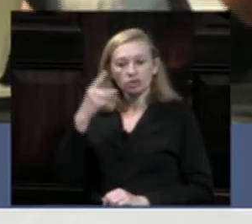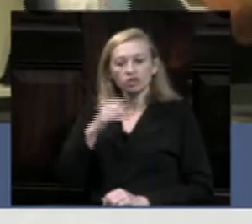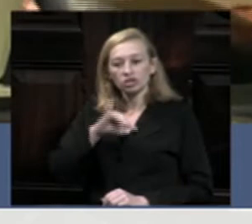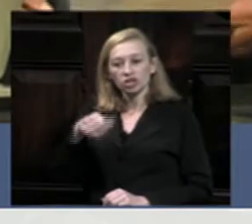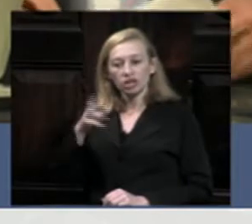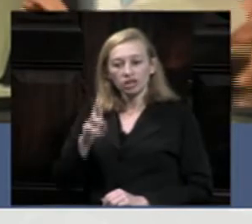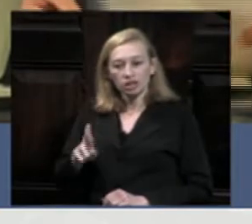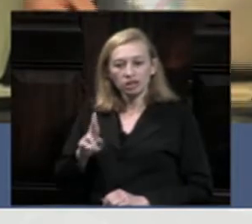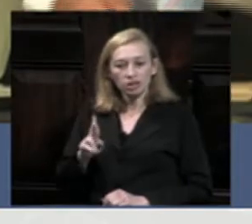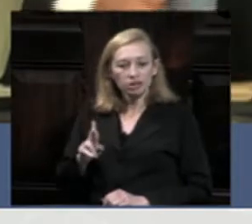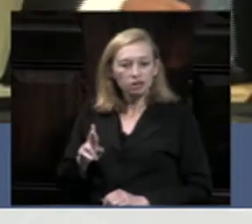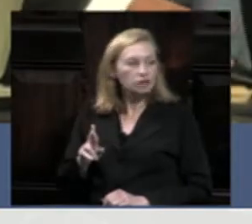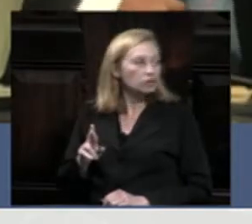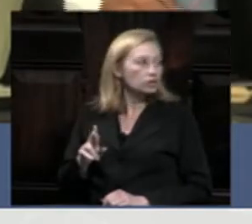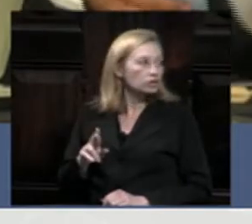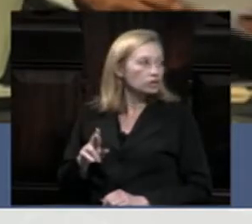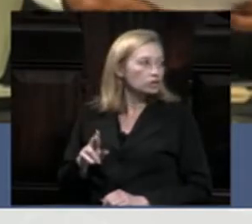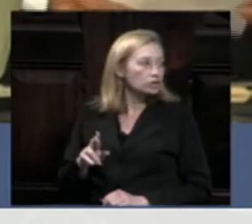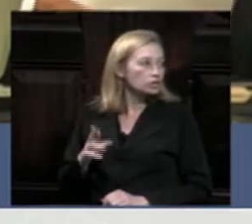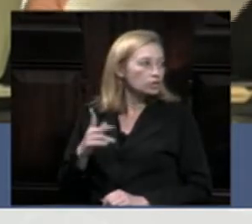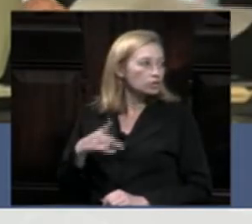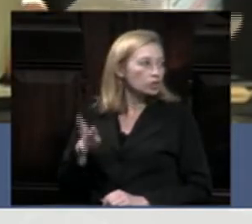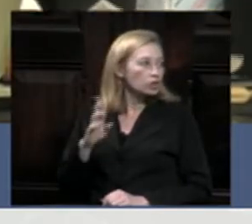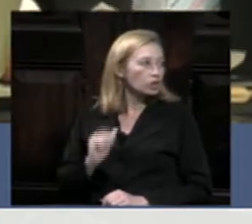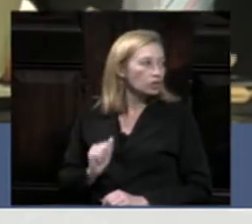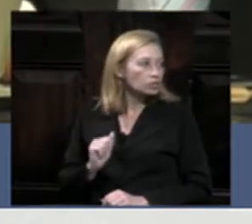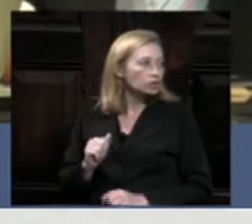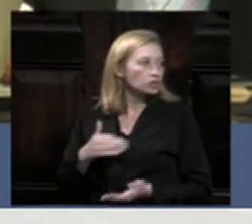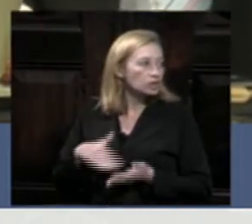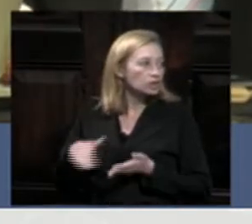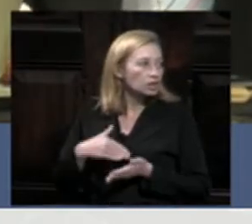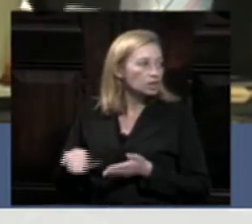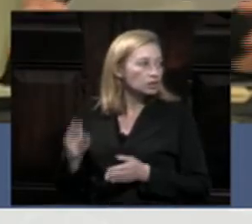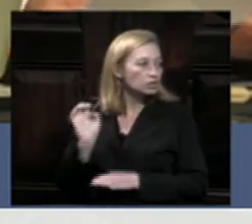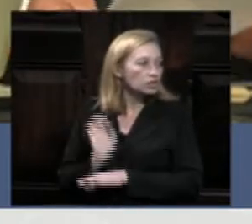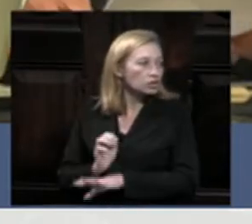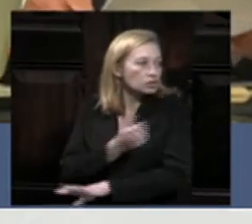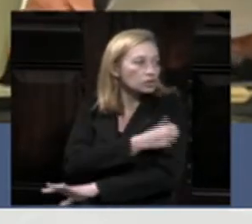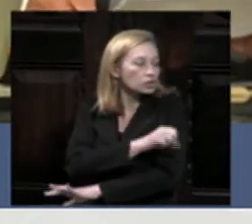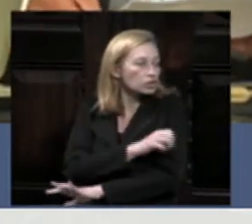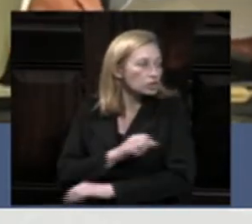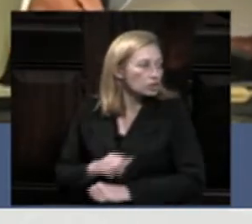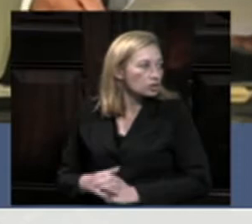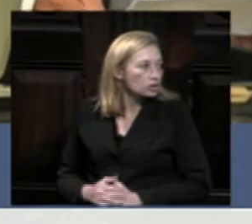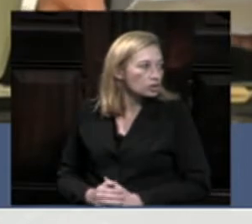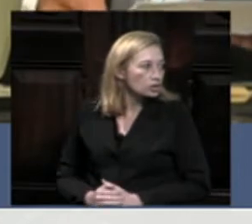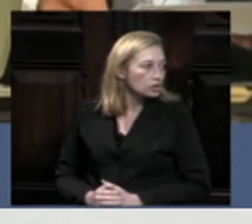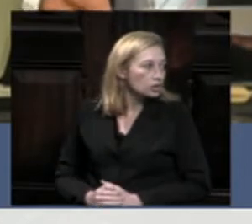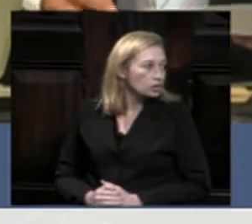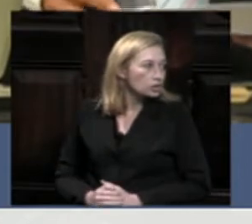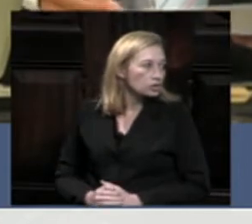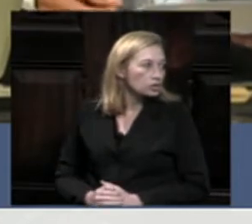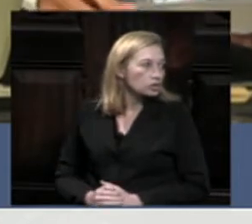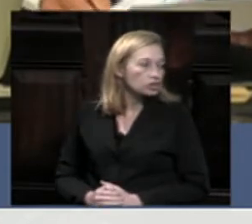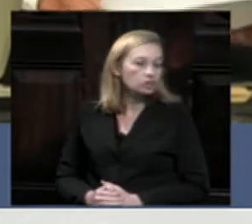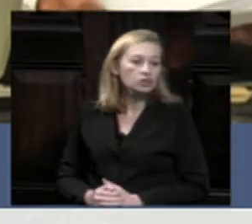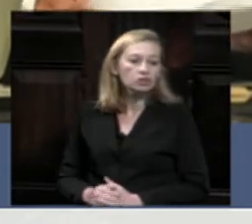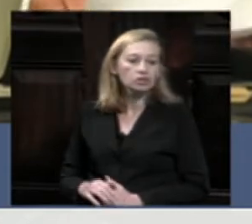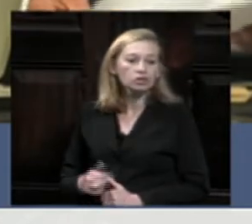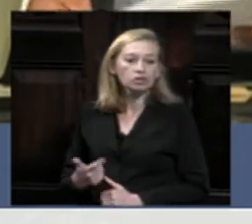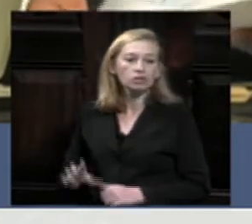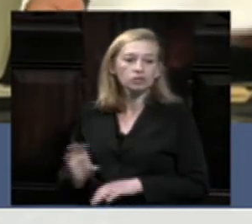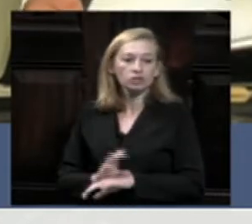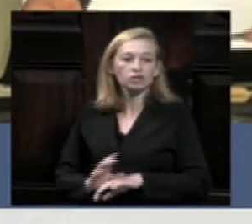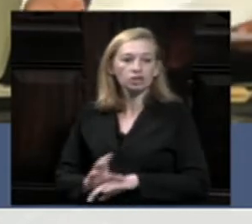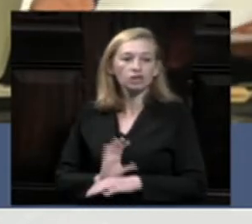programa Primeiro Aleitamento no âmbito da Secretaria de Saúde do Estado do Rio de Janeiro. Parecer das comissões de Constituição e Justiça pela condicionalidade com emenda